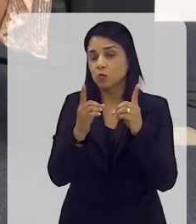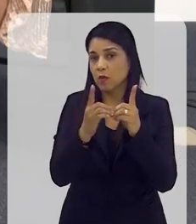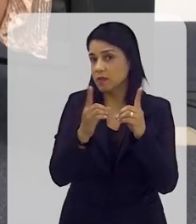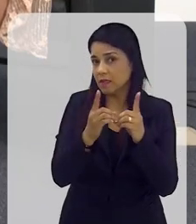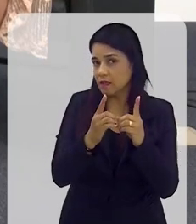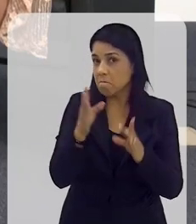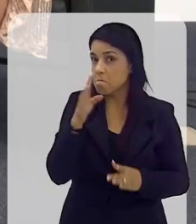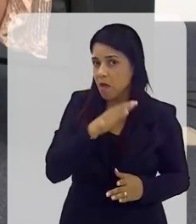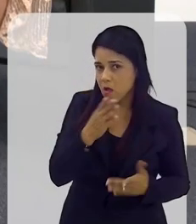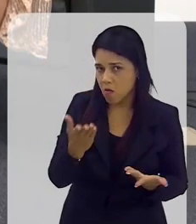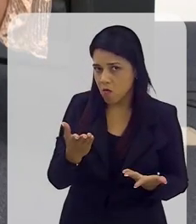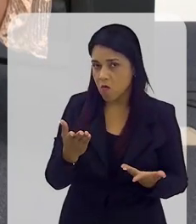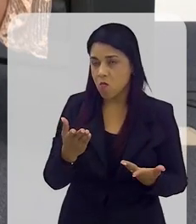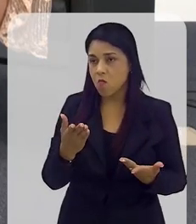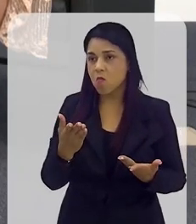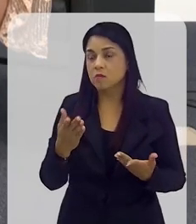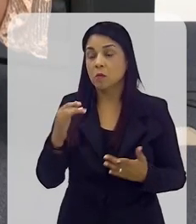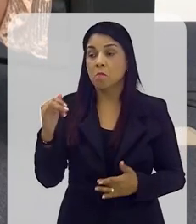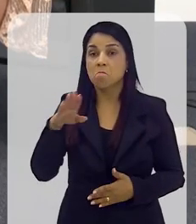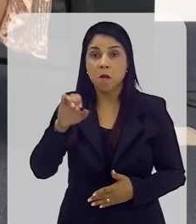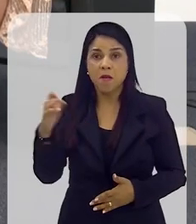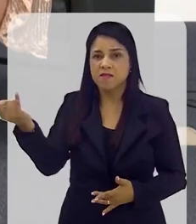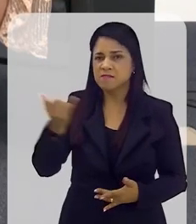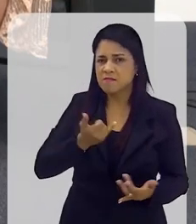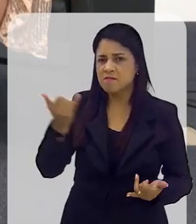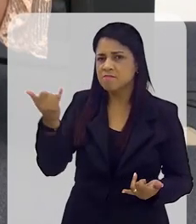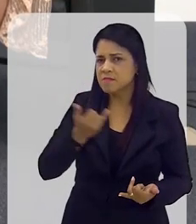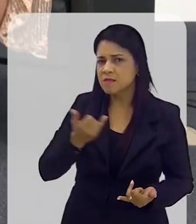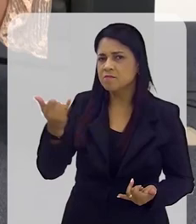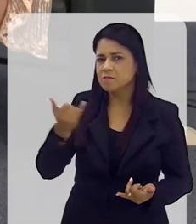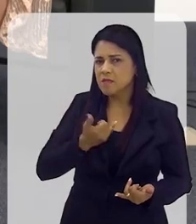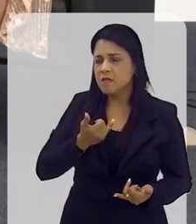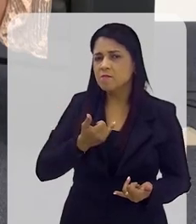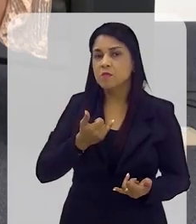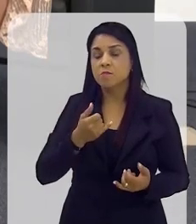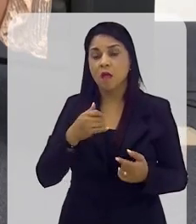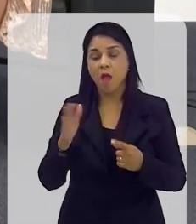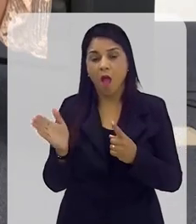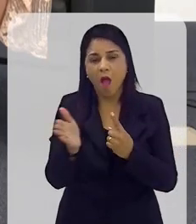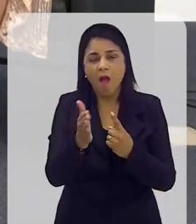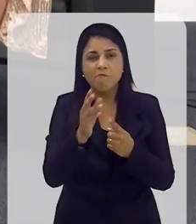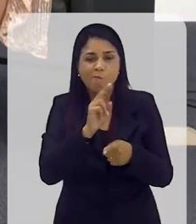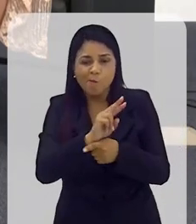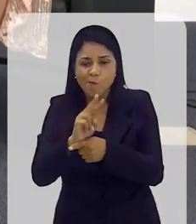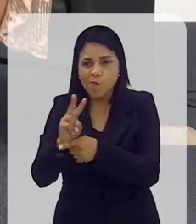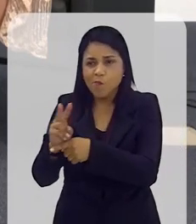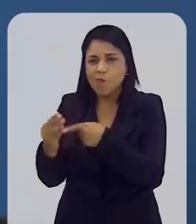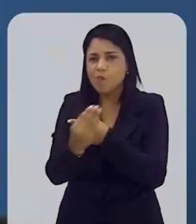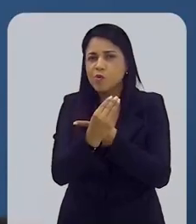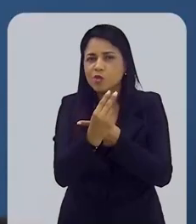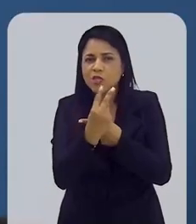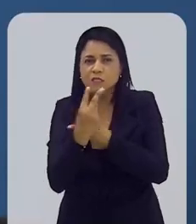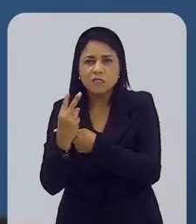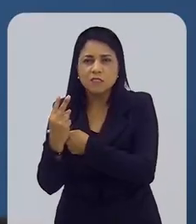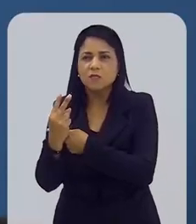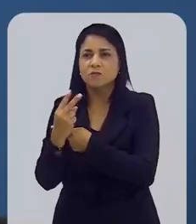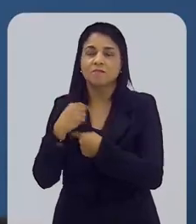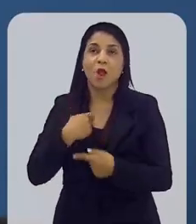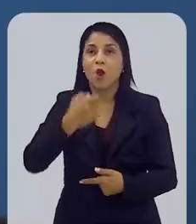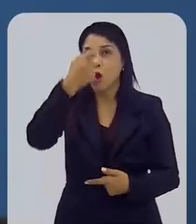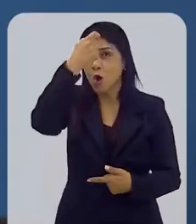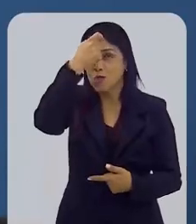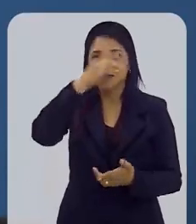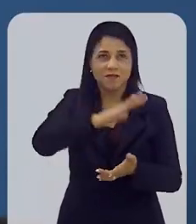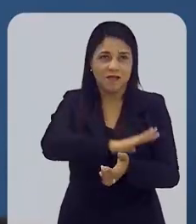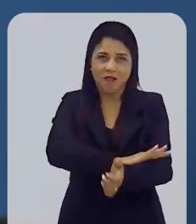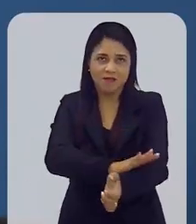para não te atenderem mal. Então, era um retrato que minha mãe fazia a proteção que ela podia, mas ela não tinha uma